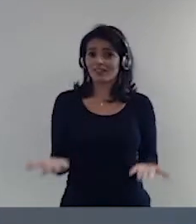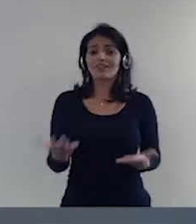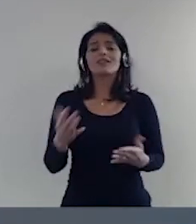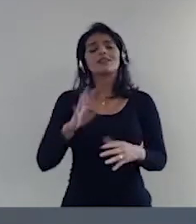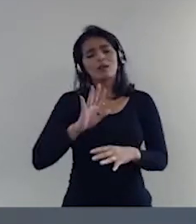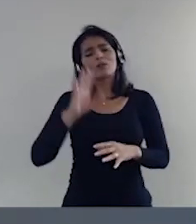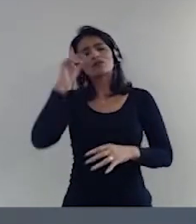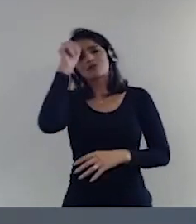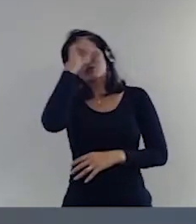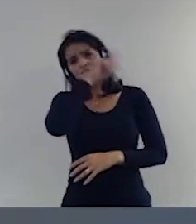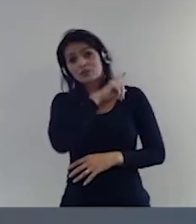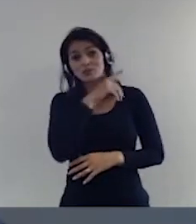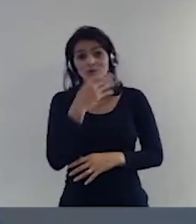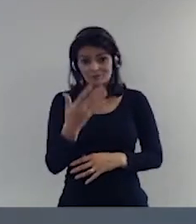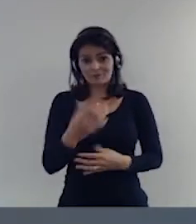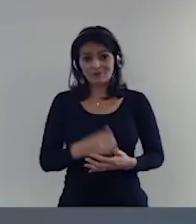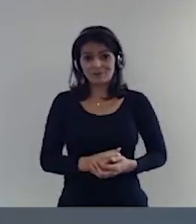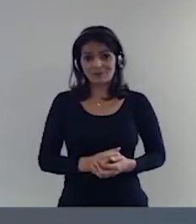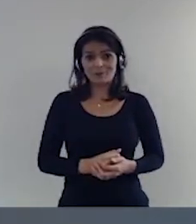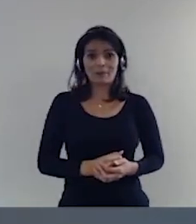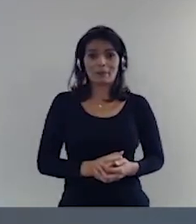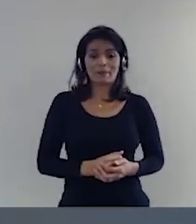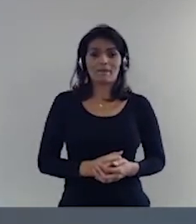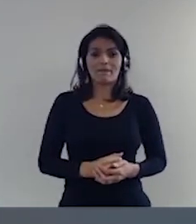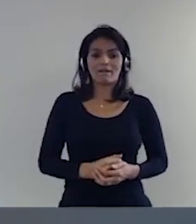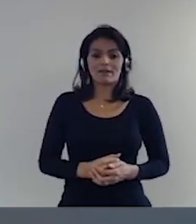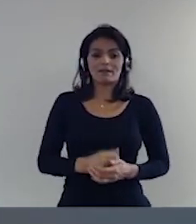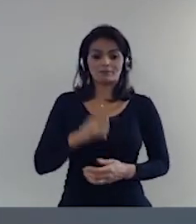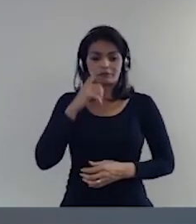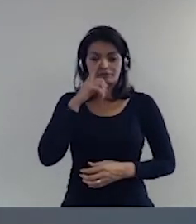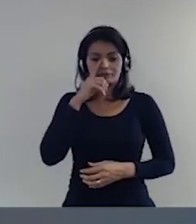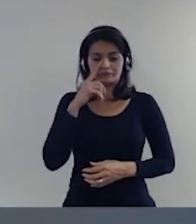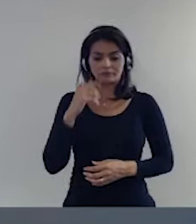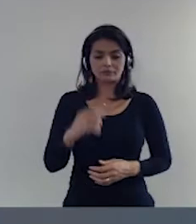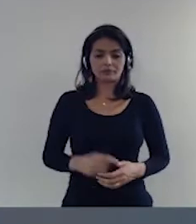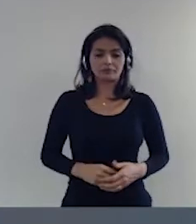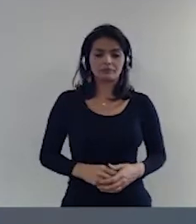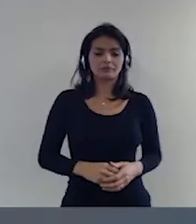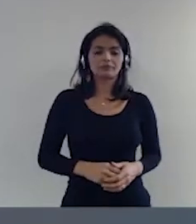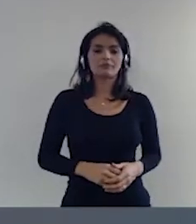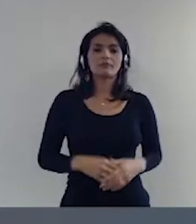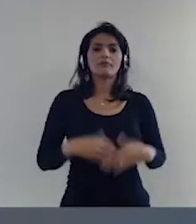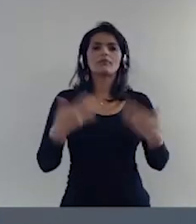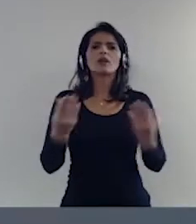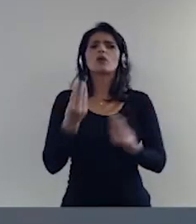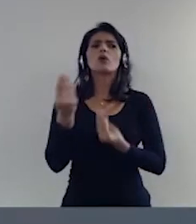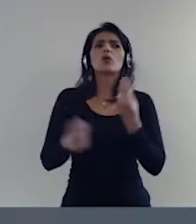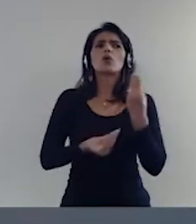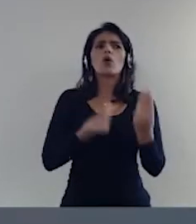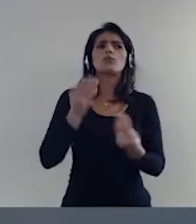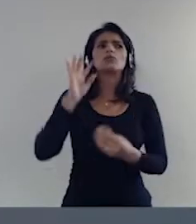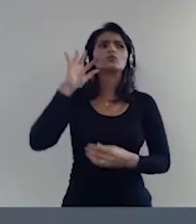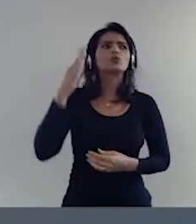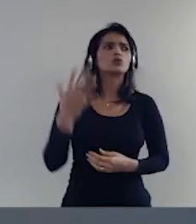difícil aplicação ao que me parece. Pois bem, previstos esses pressupostos, o remédio que a lei